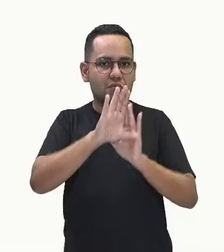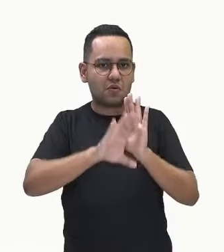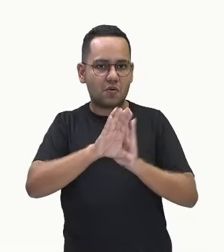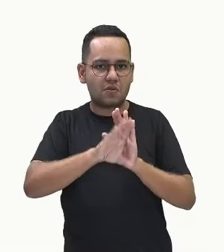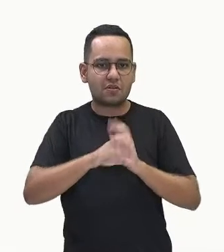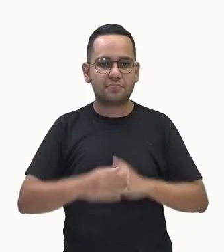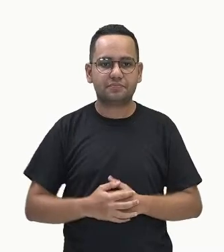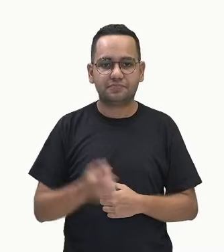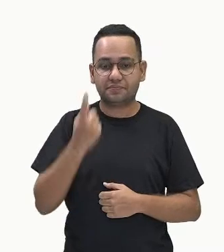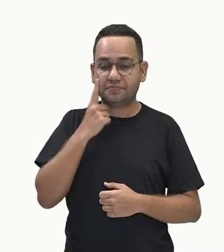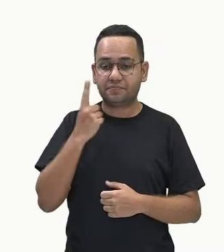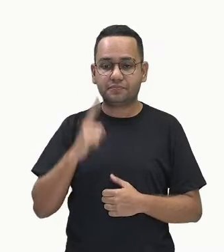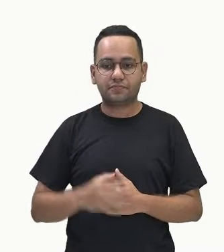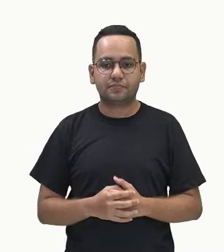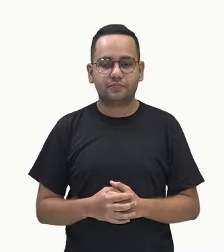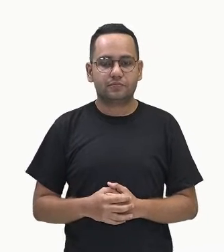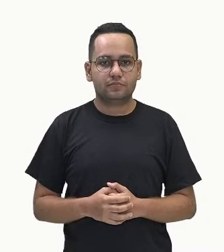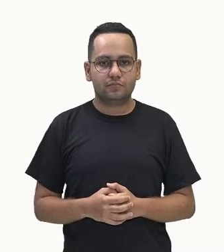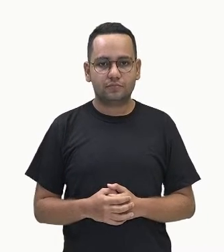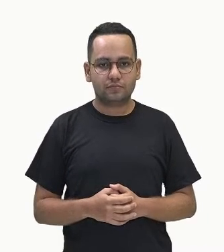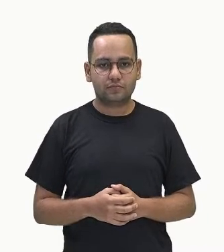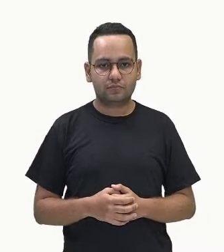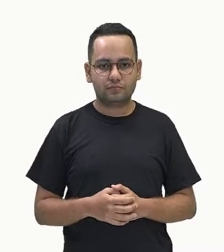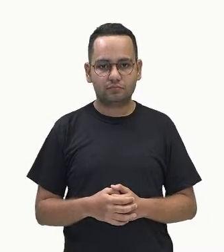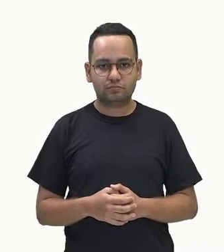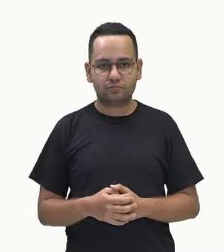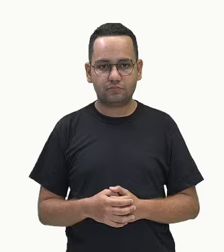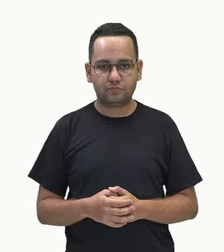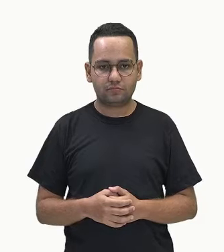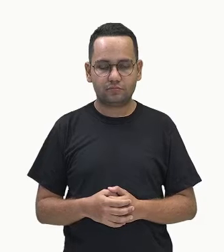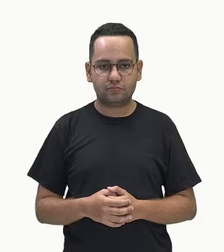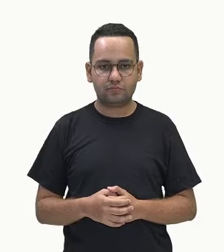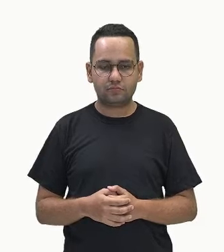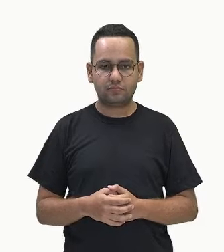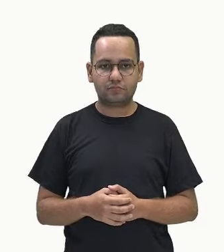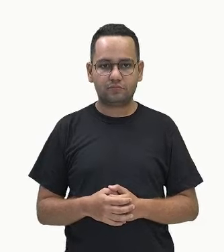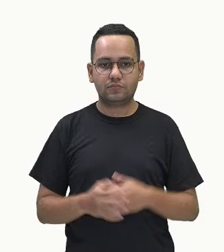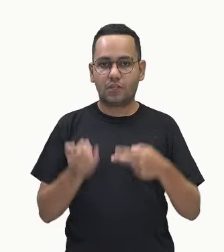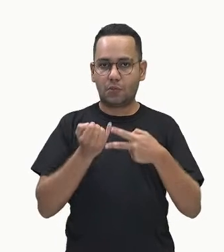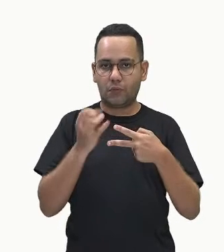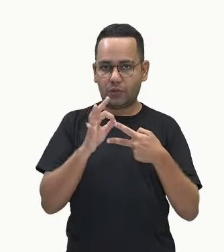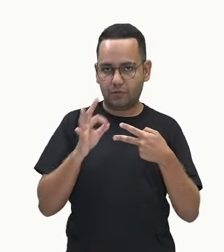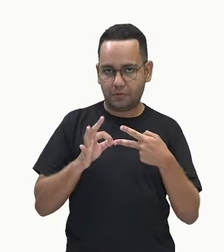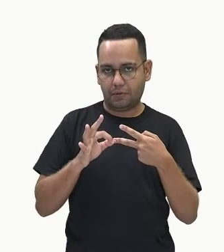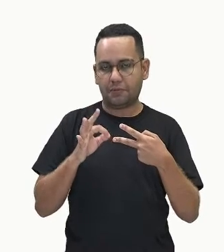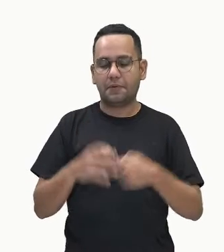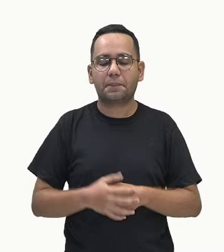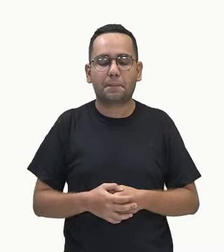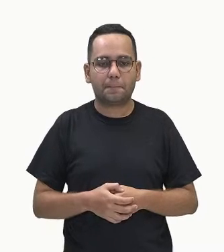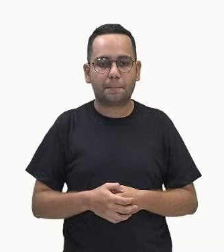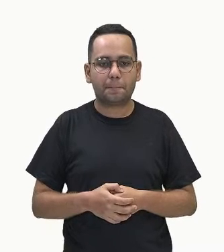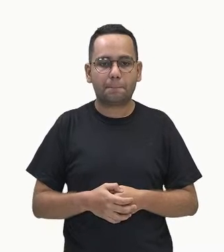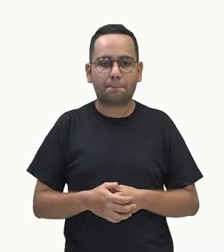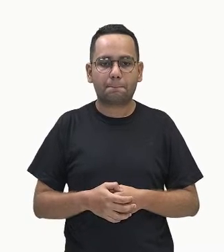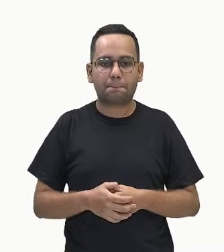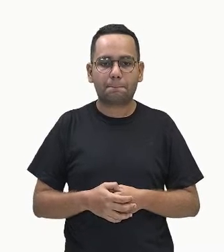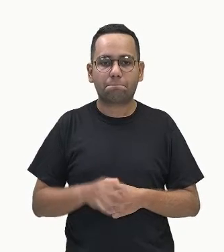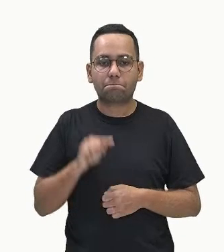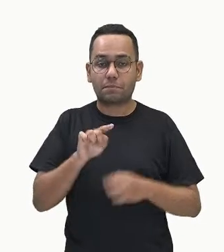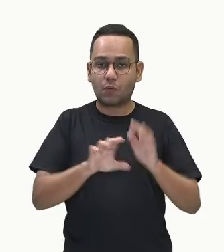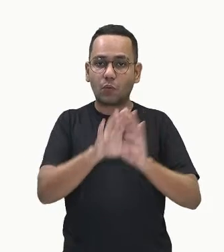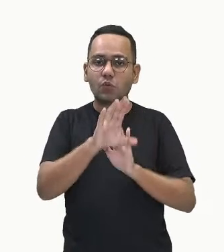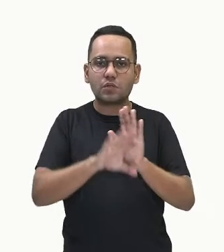cartela. Observem comigo. Área do polígono regular. Polígono regular. Então, a definição dele é que